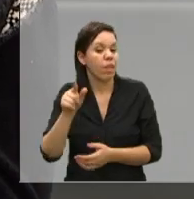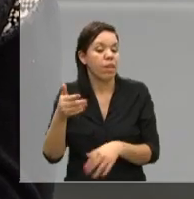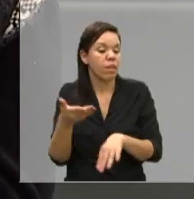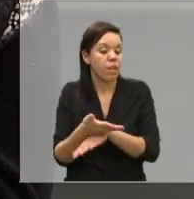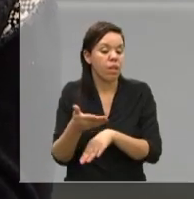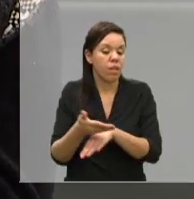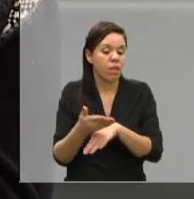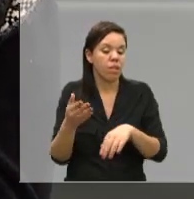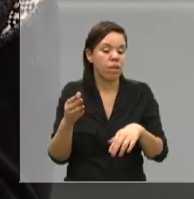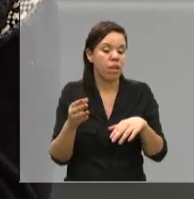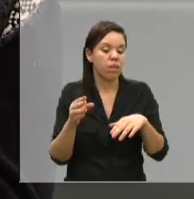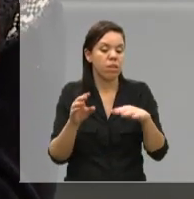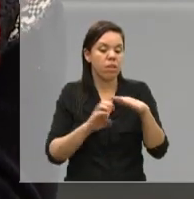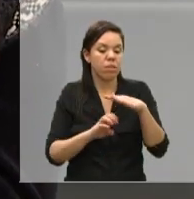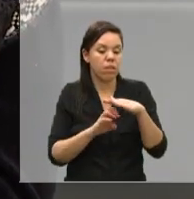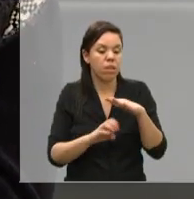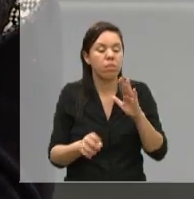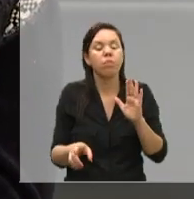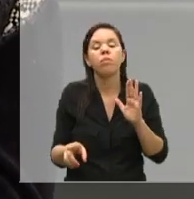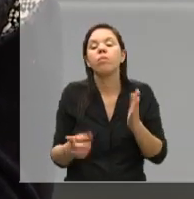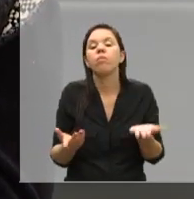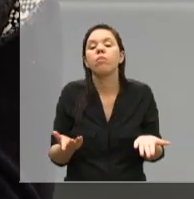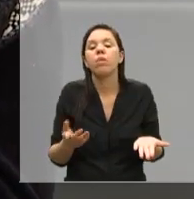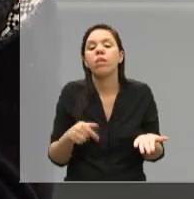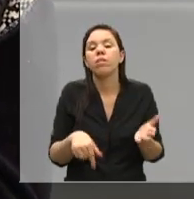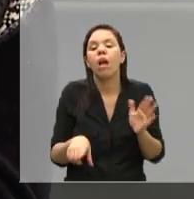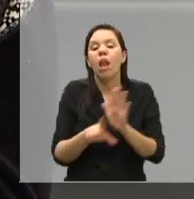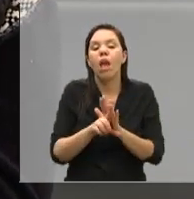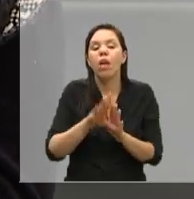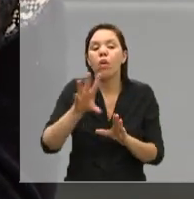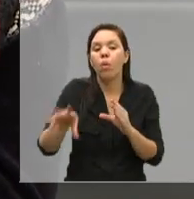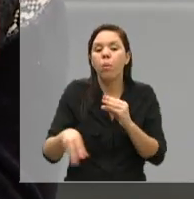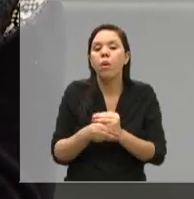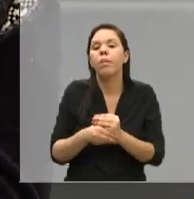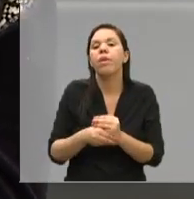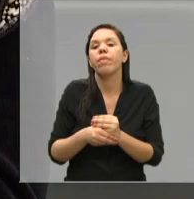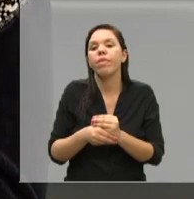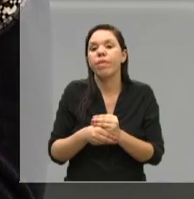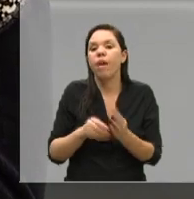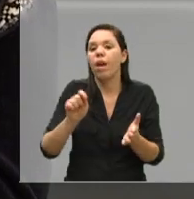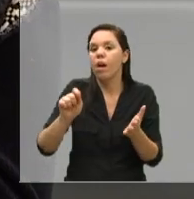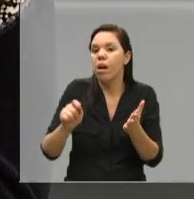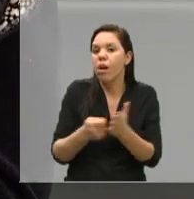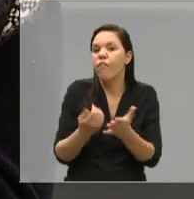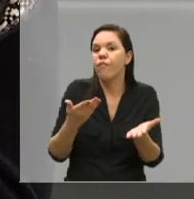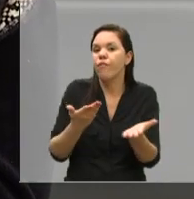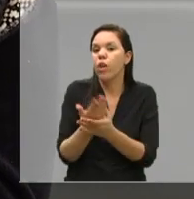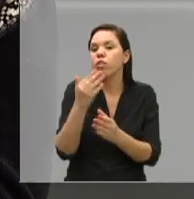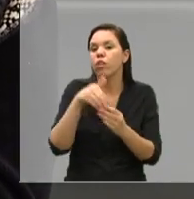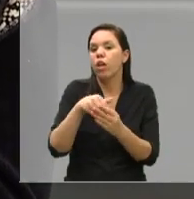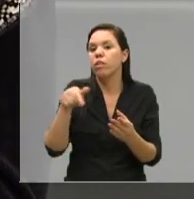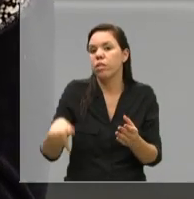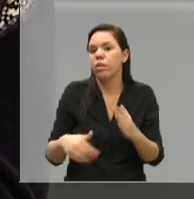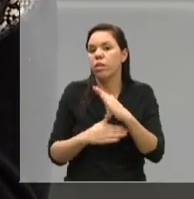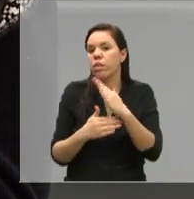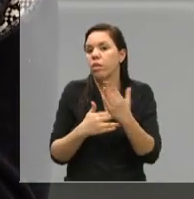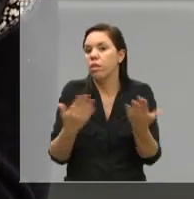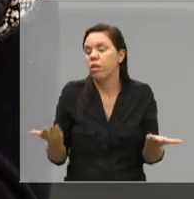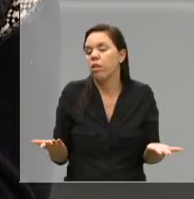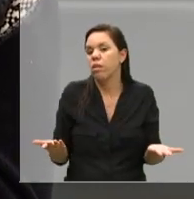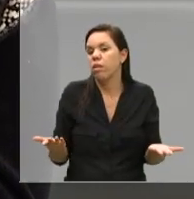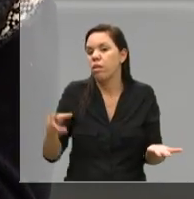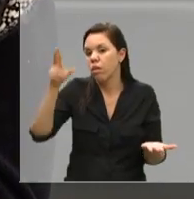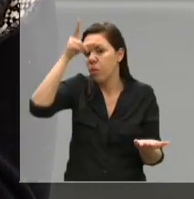dessas organizações sociais foi autorizada por uma lei complementar de autoria do prefeito de Campinas, votada e aprovada nessa casa. Quer dizer,